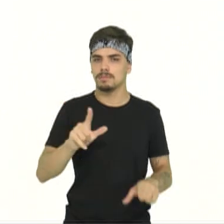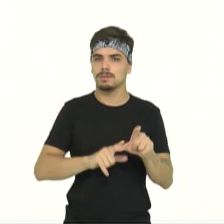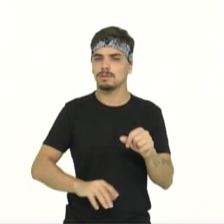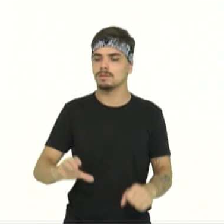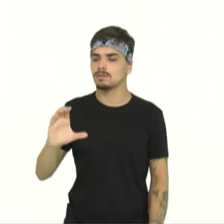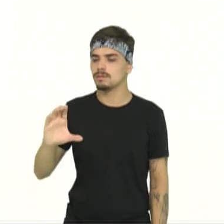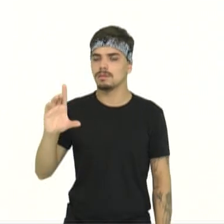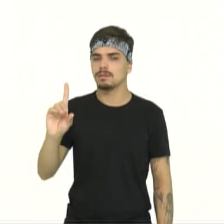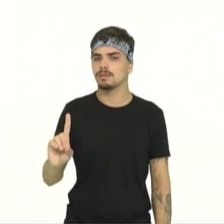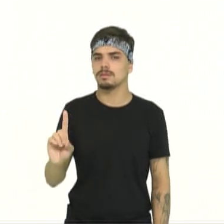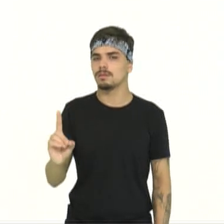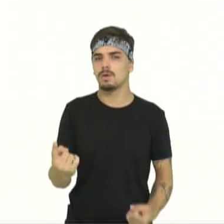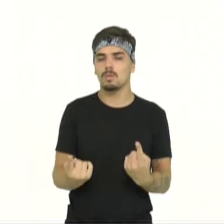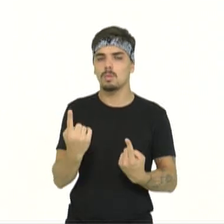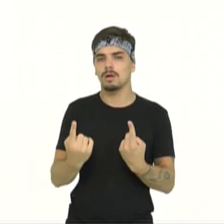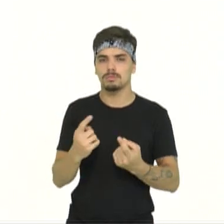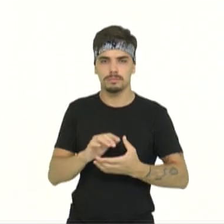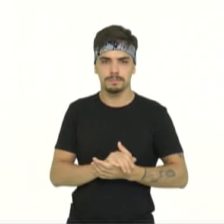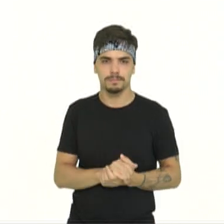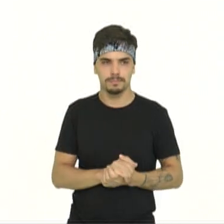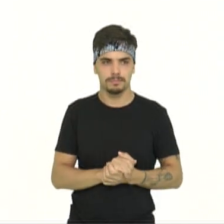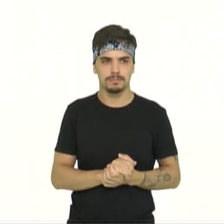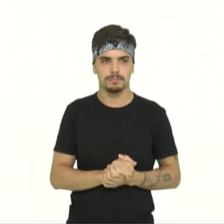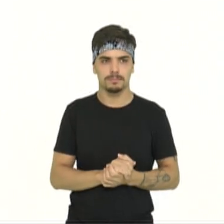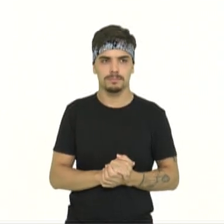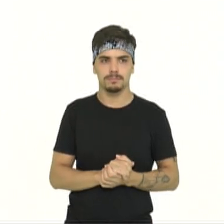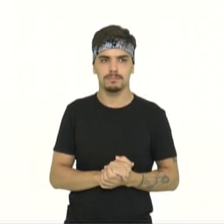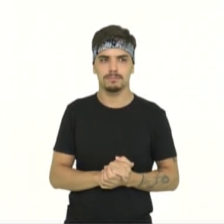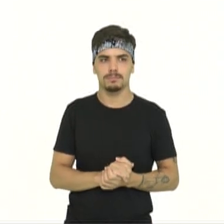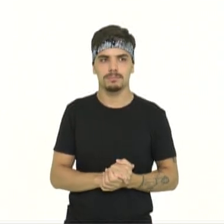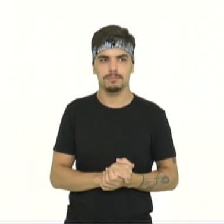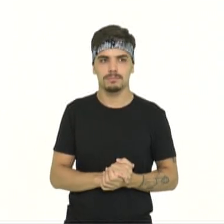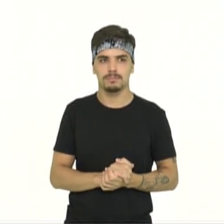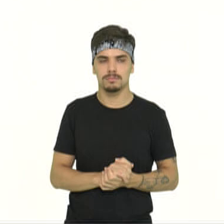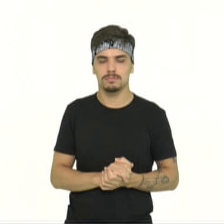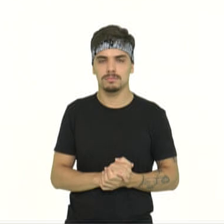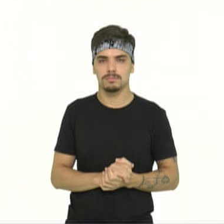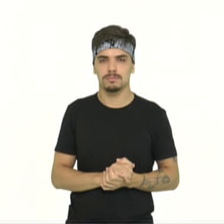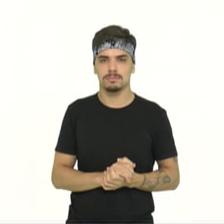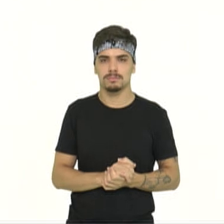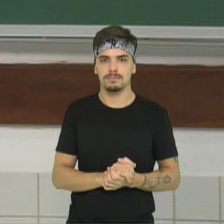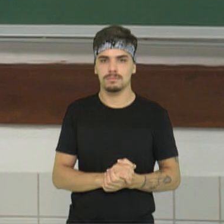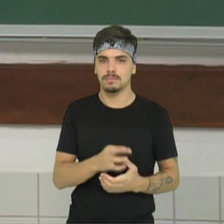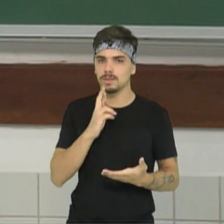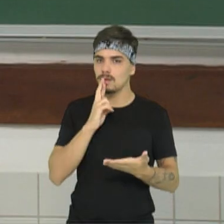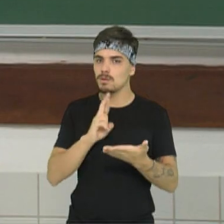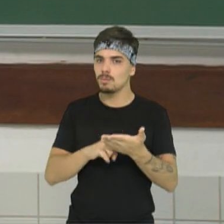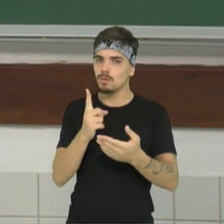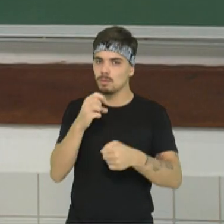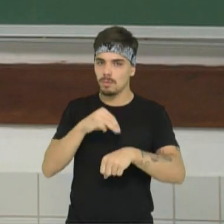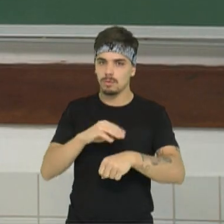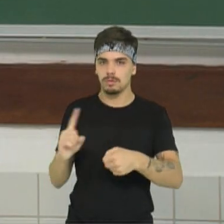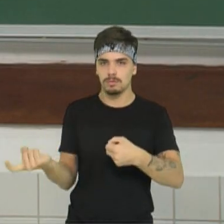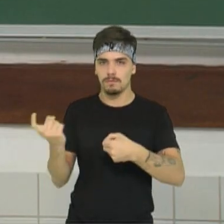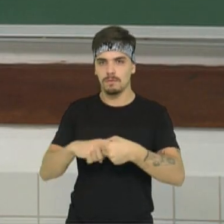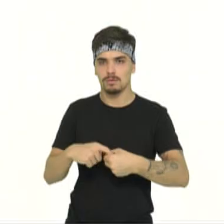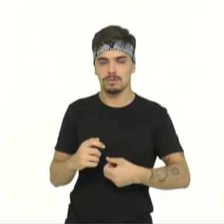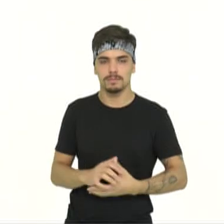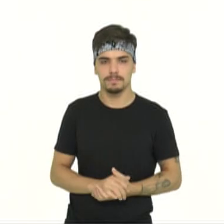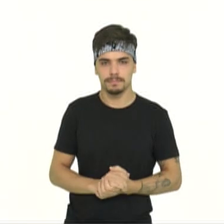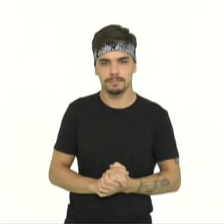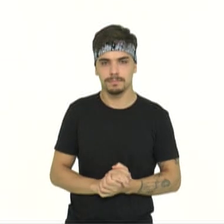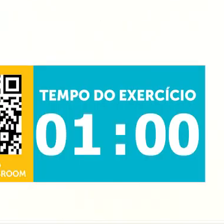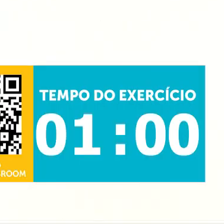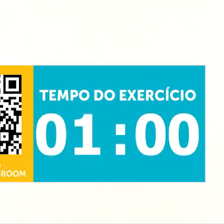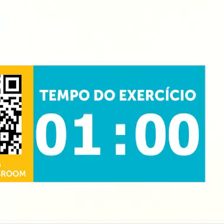pela falta de articulação política, letra C, ou pelo pós-guerra, letra D. É um minutinho e já voltamos.